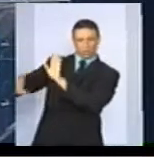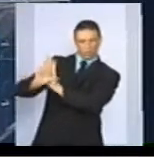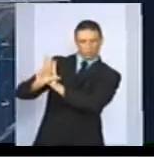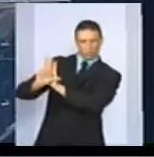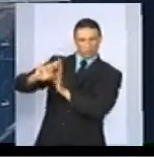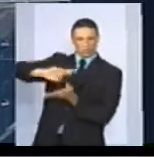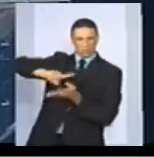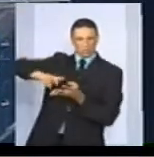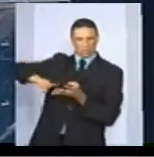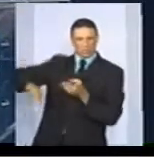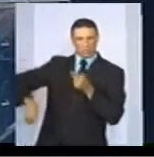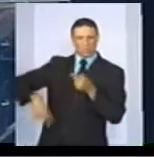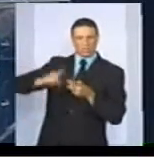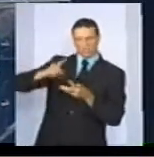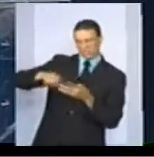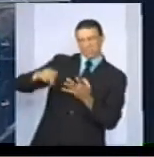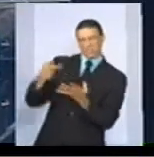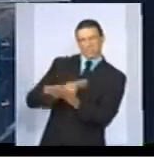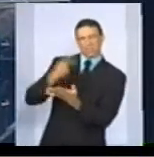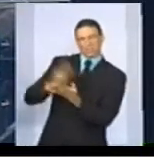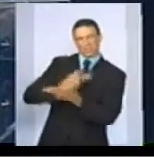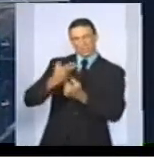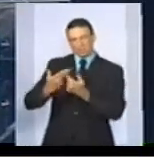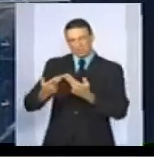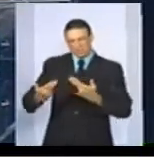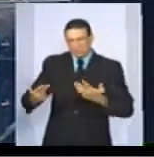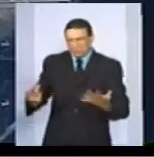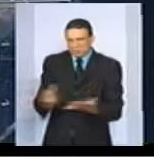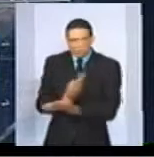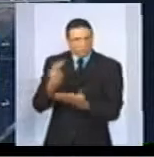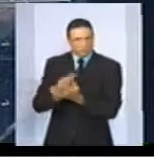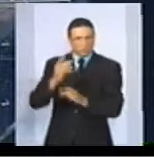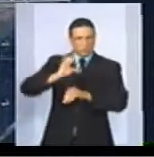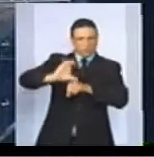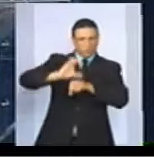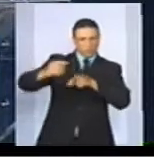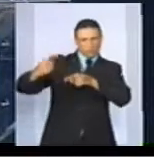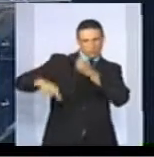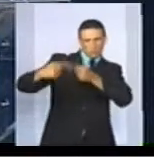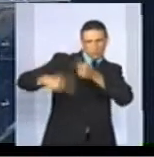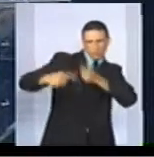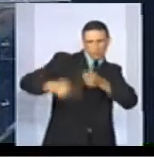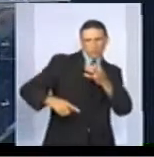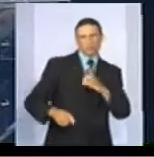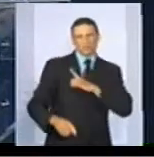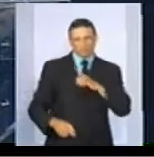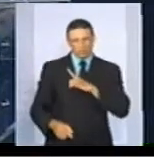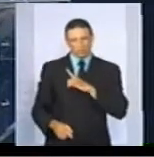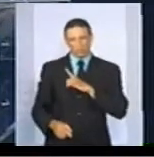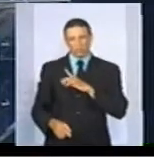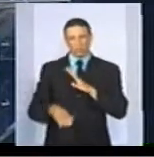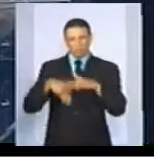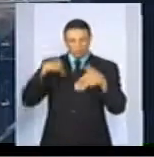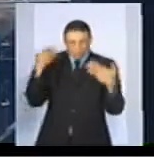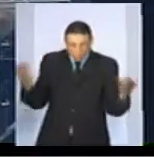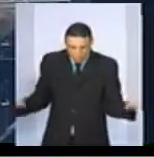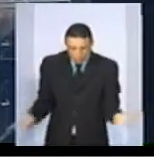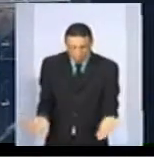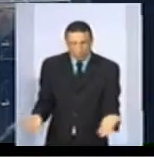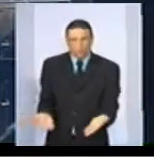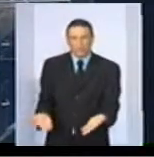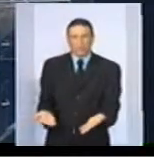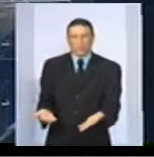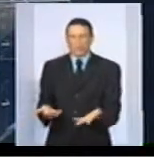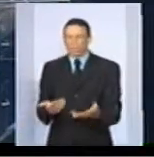tantos vícios tão eivada de inconstitucionalidad e aqui nós nos